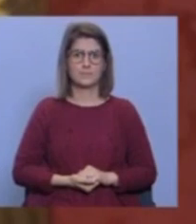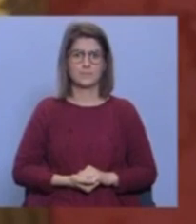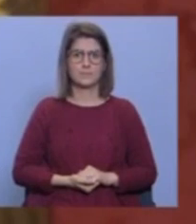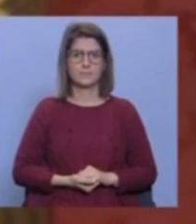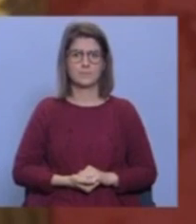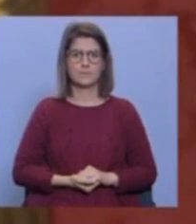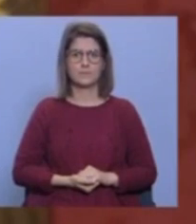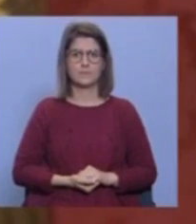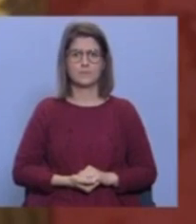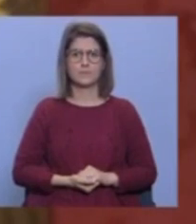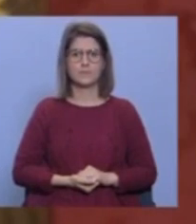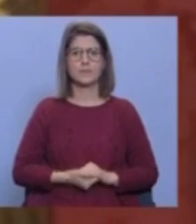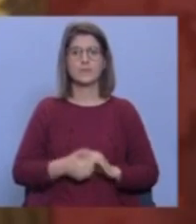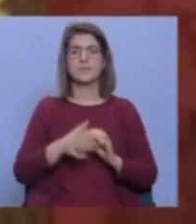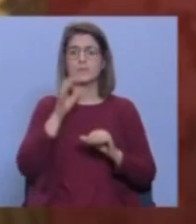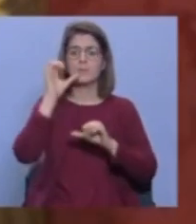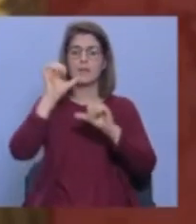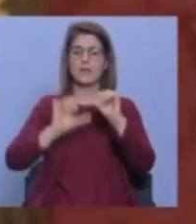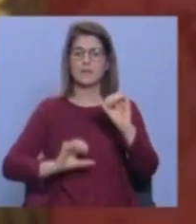Palavra da